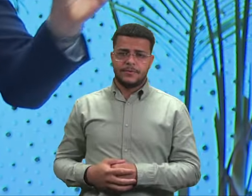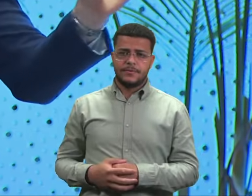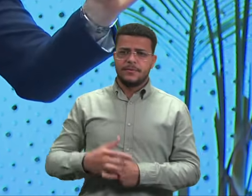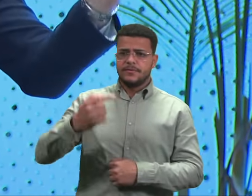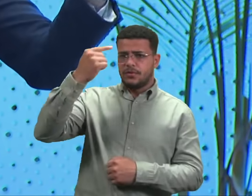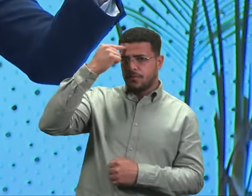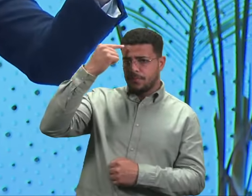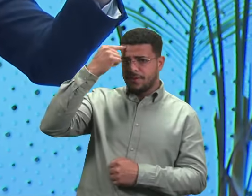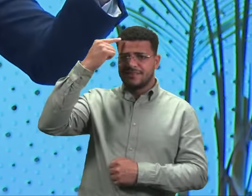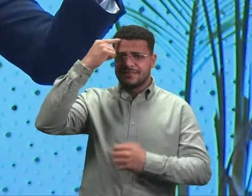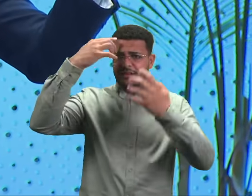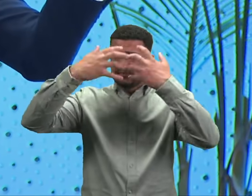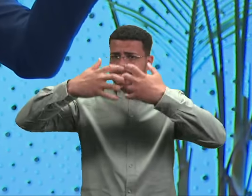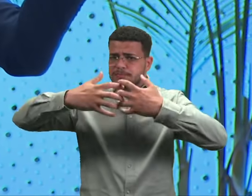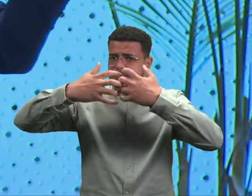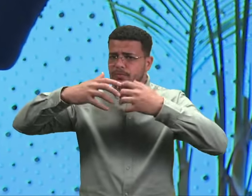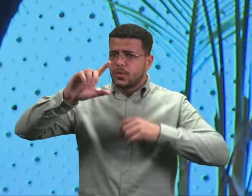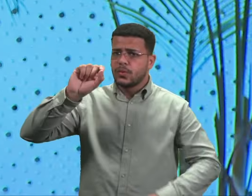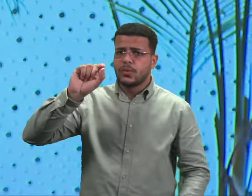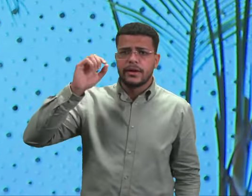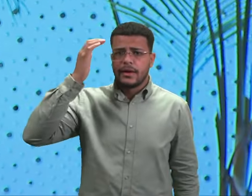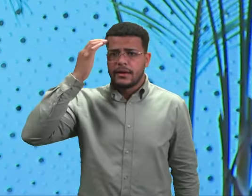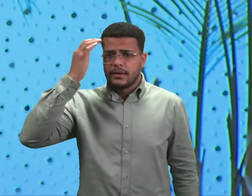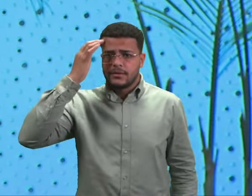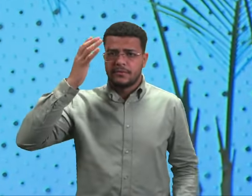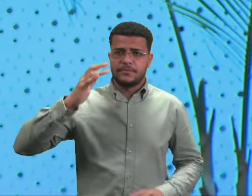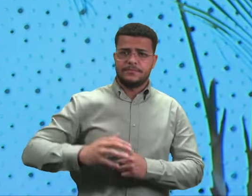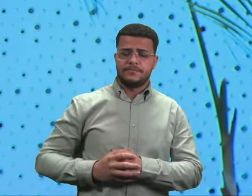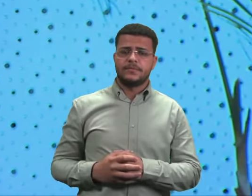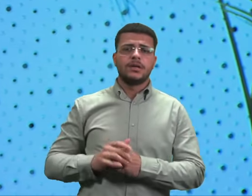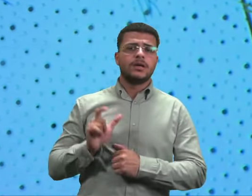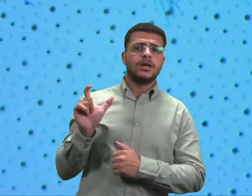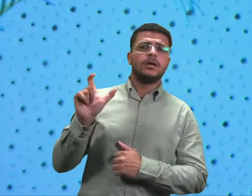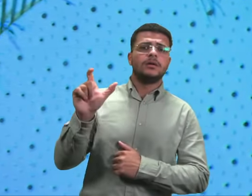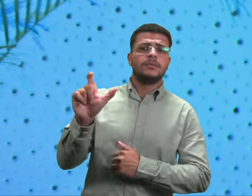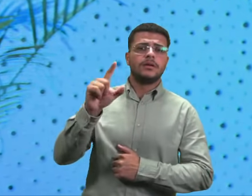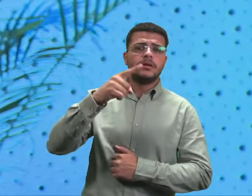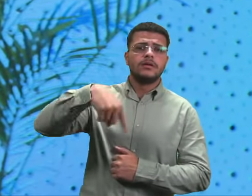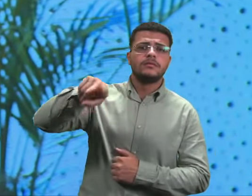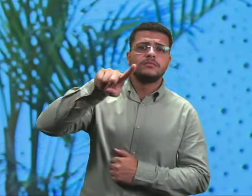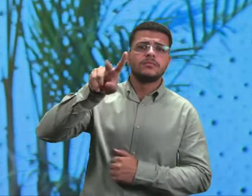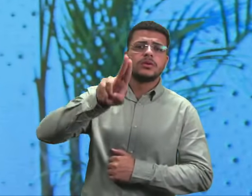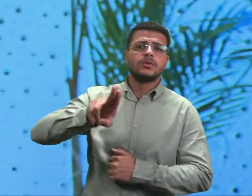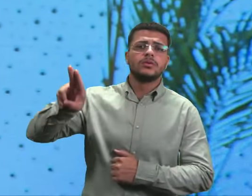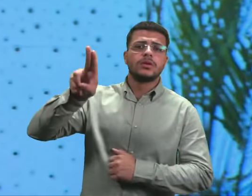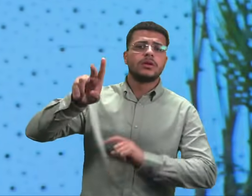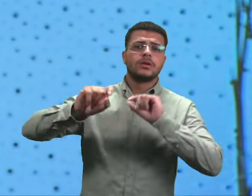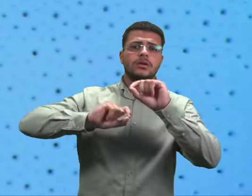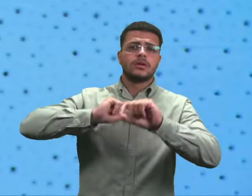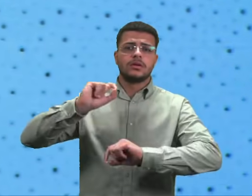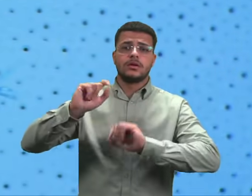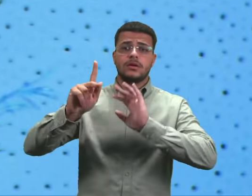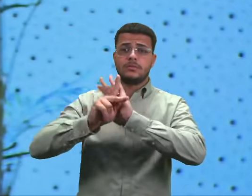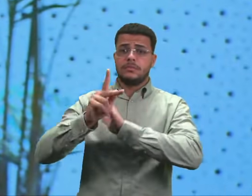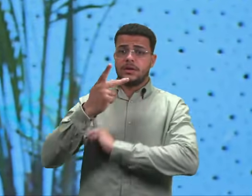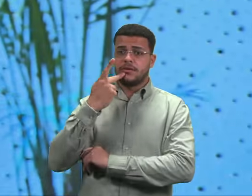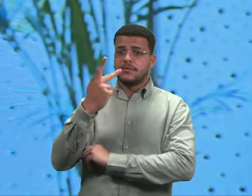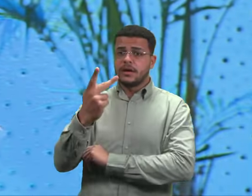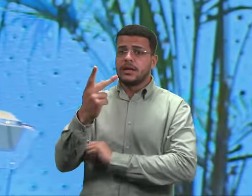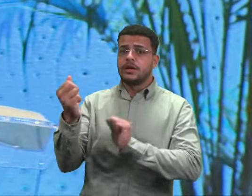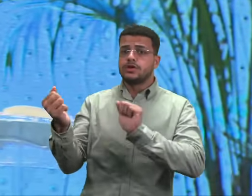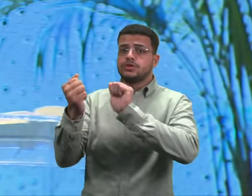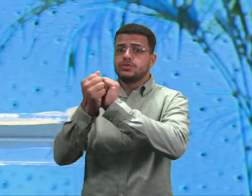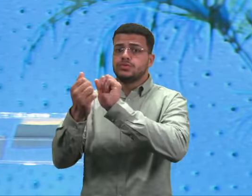Vamos pensar um pouco, vamos refletir. Que palavras você usaria para dizer estar